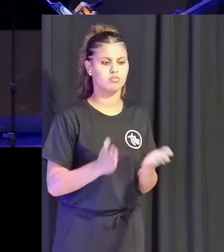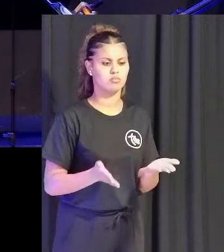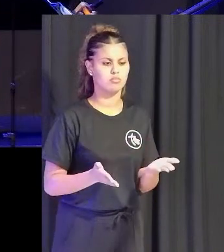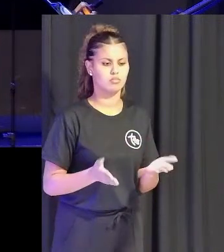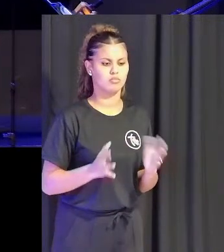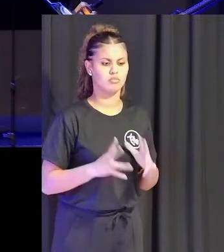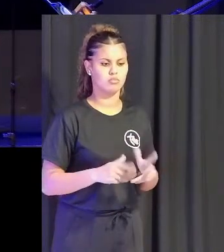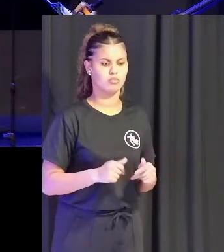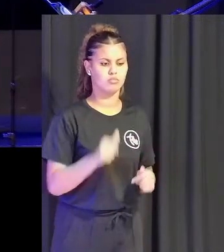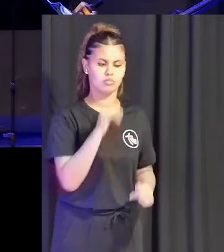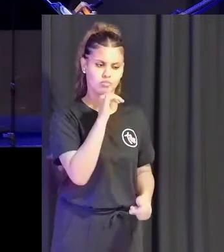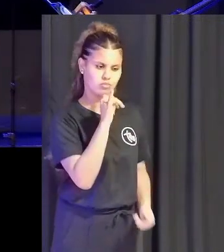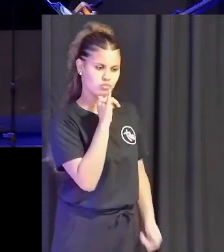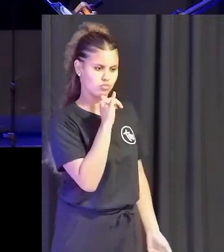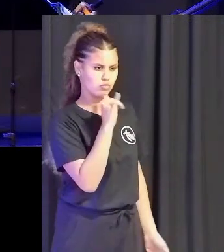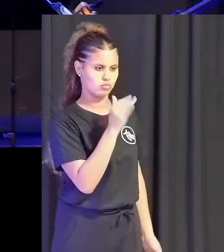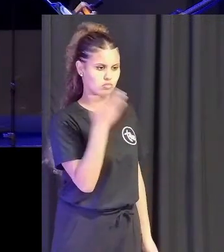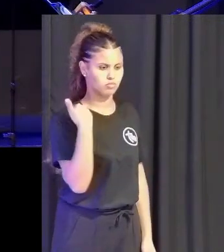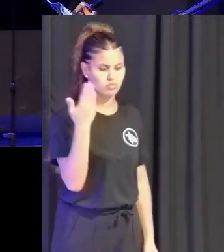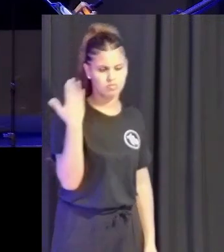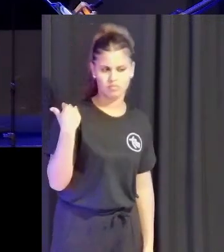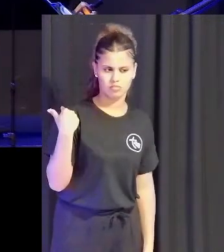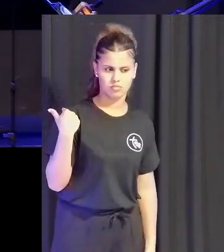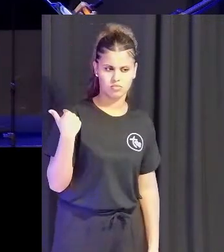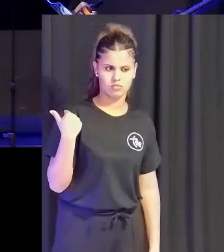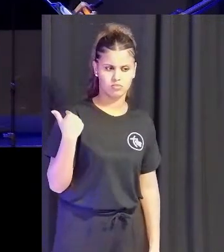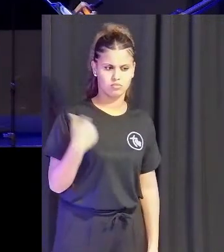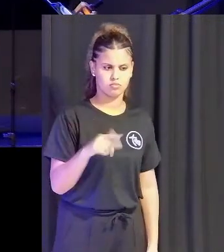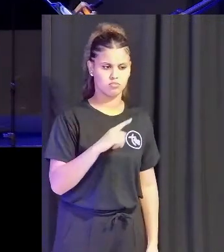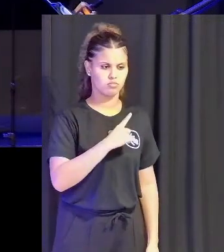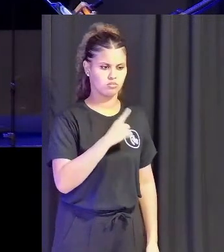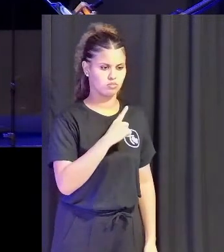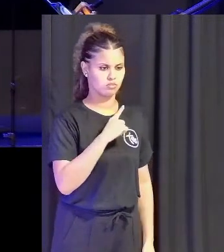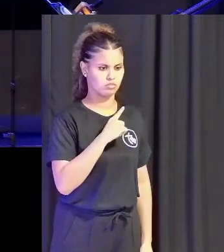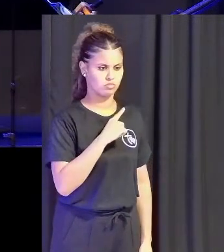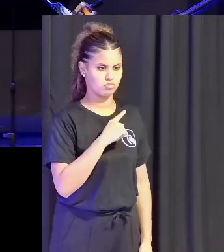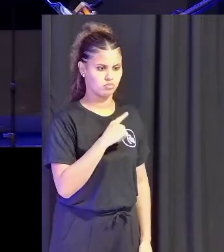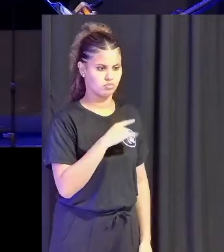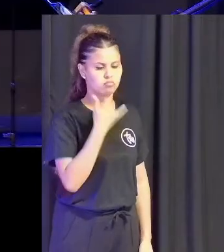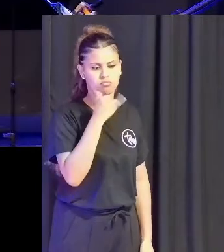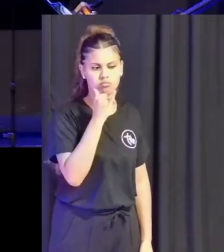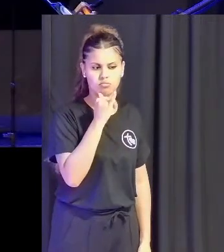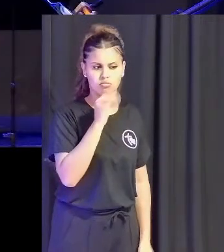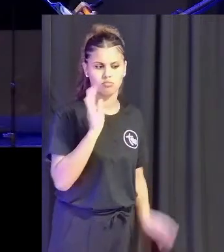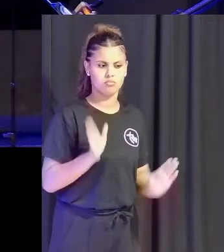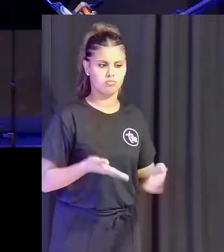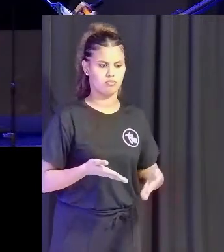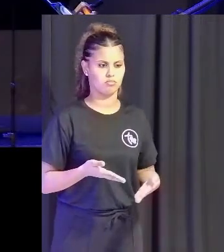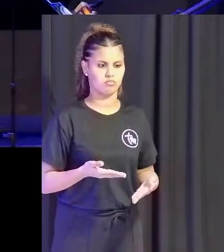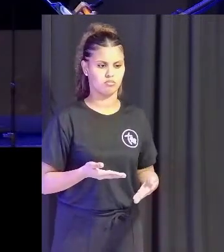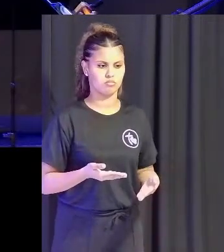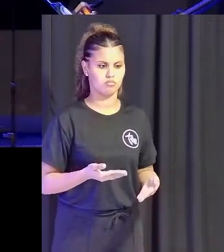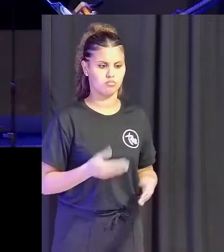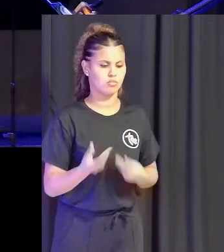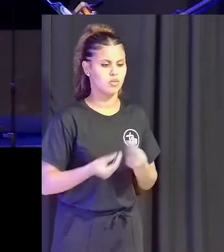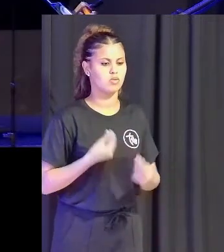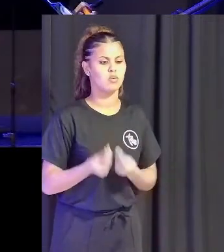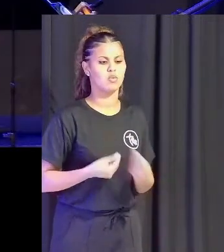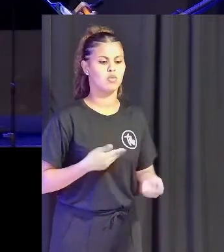falou são de 10 anos atrás. Tu tem algum exemplo recente de como tu estás servindo ao